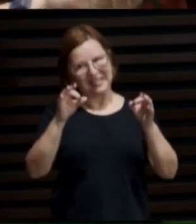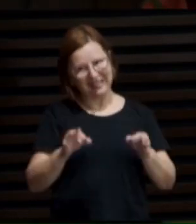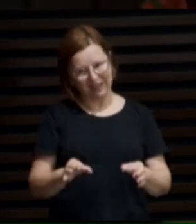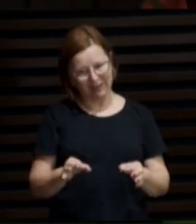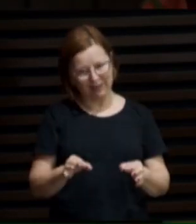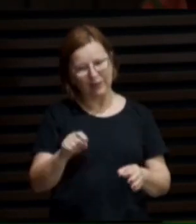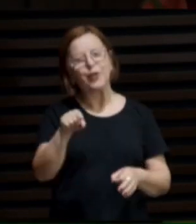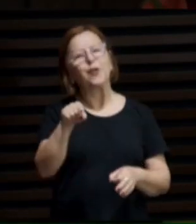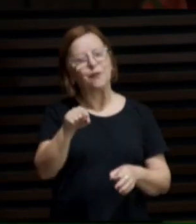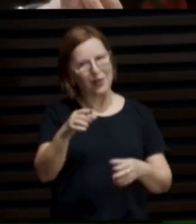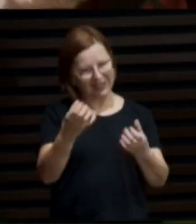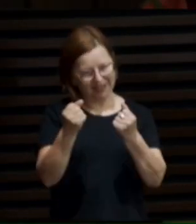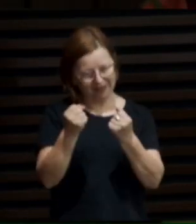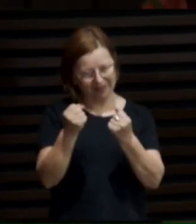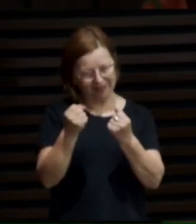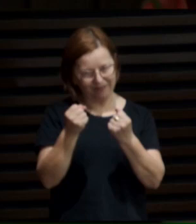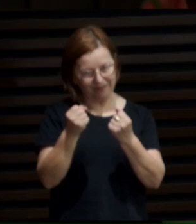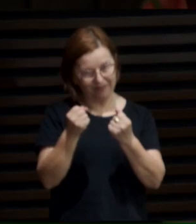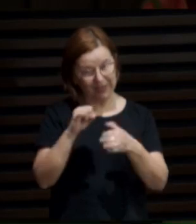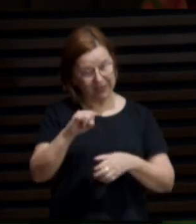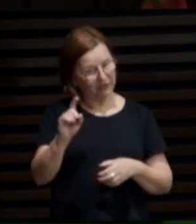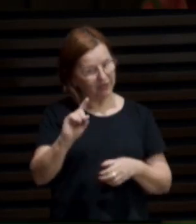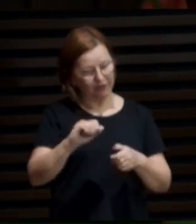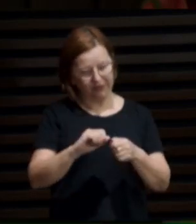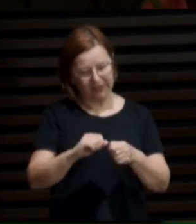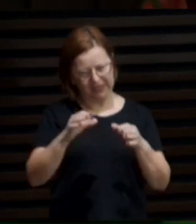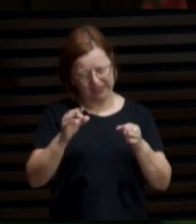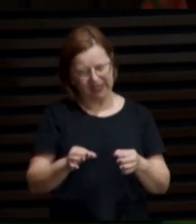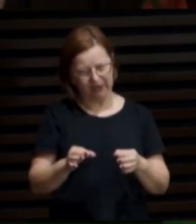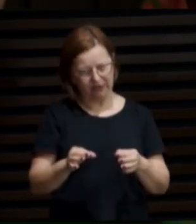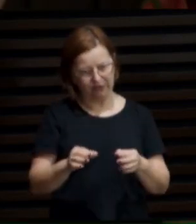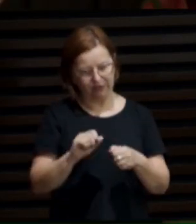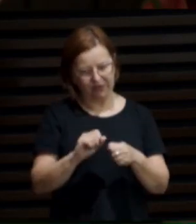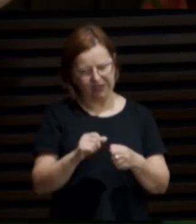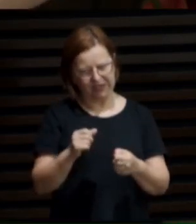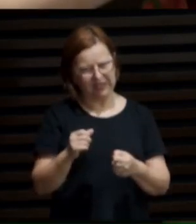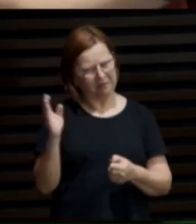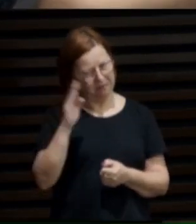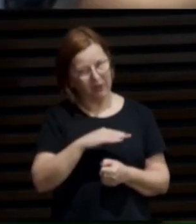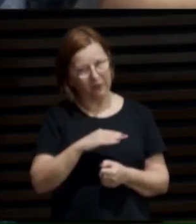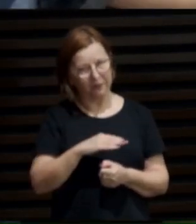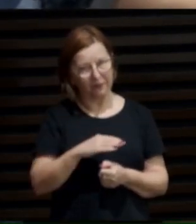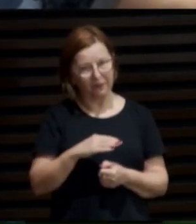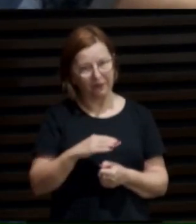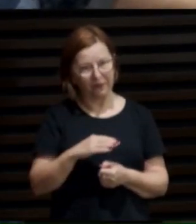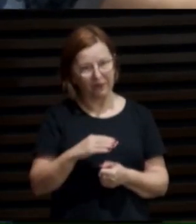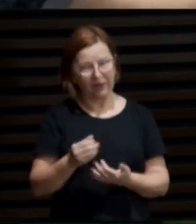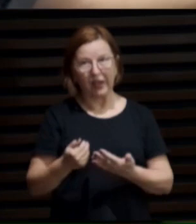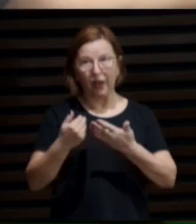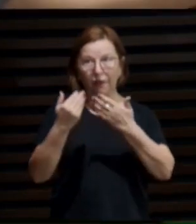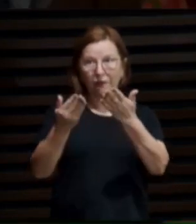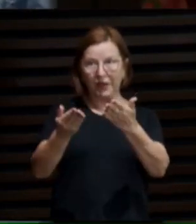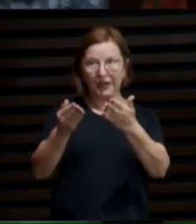será aceito. Se você não proceder bem, se você proceder mal, a oferta que você tem a oportunidade